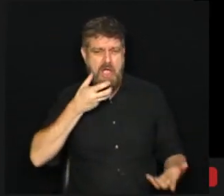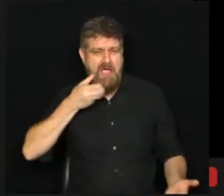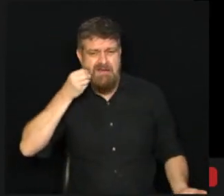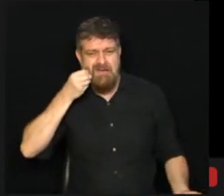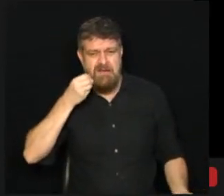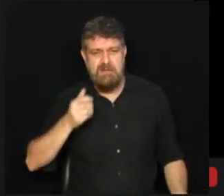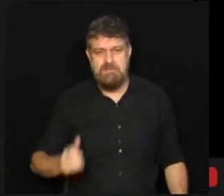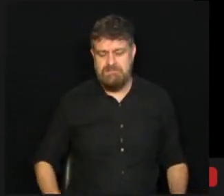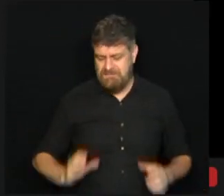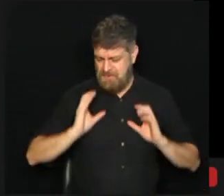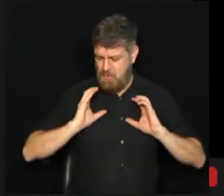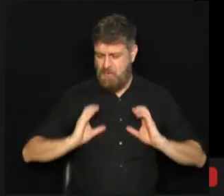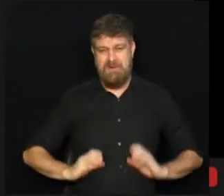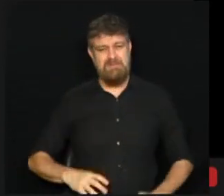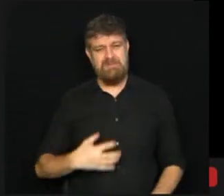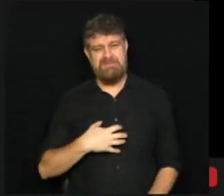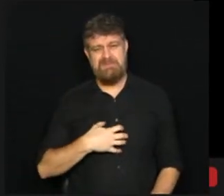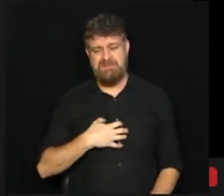um comportamento que, assim,